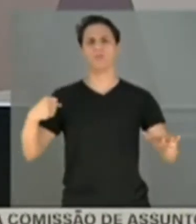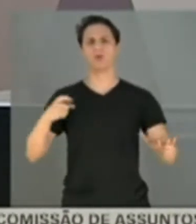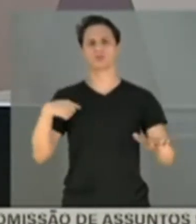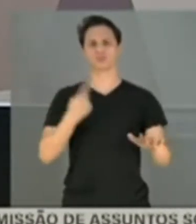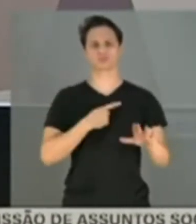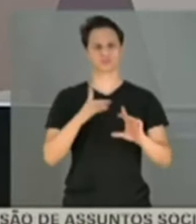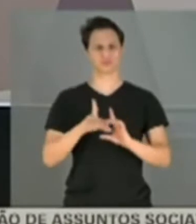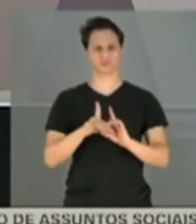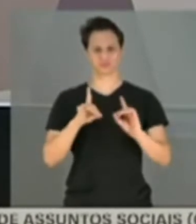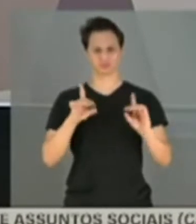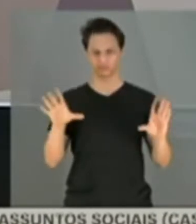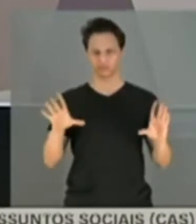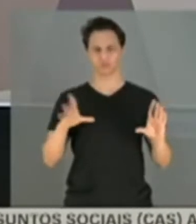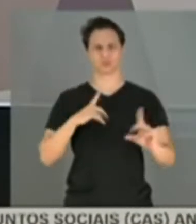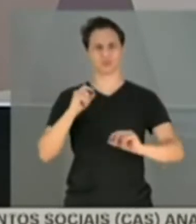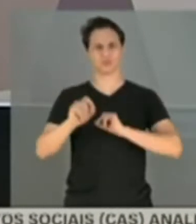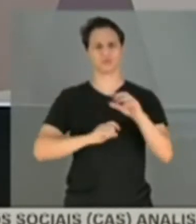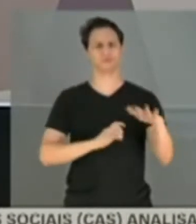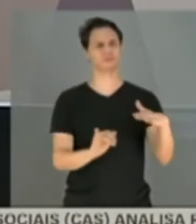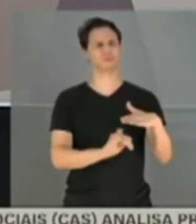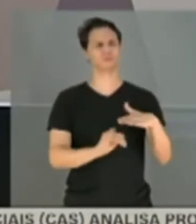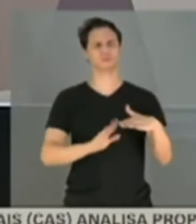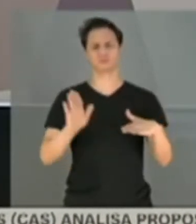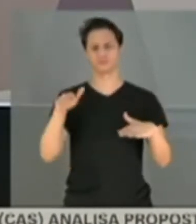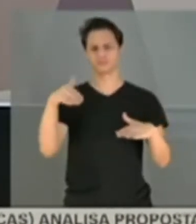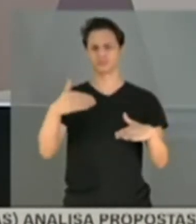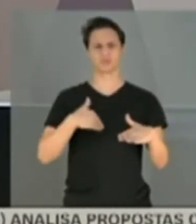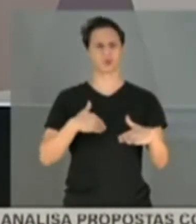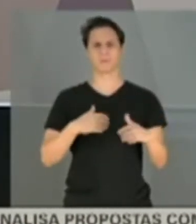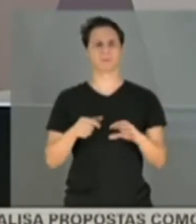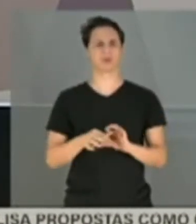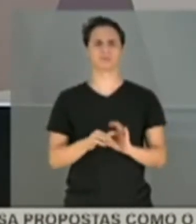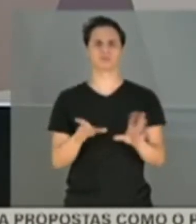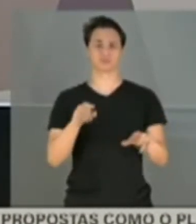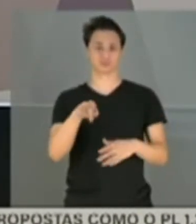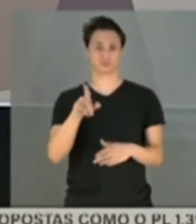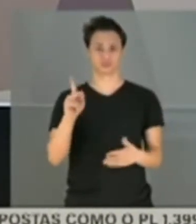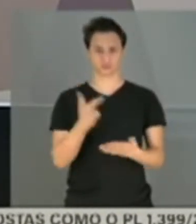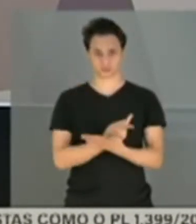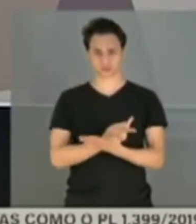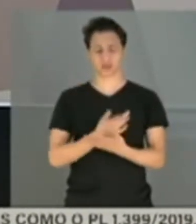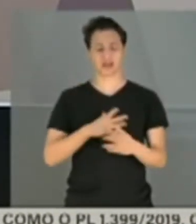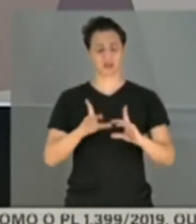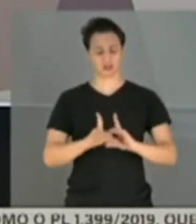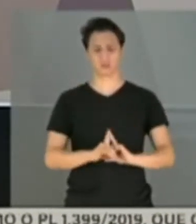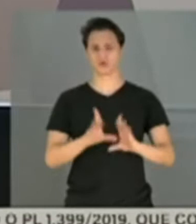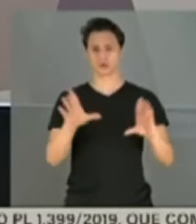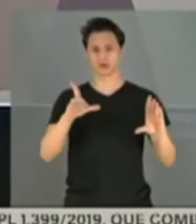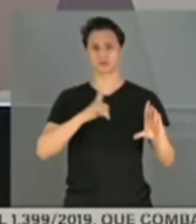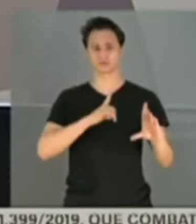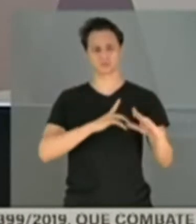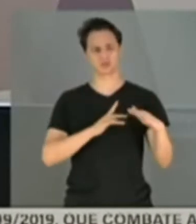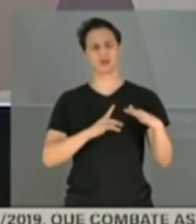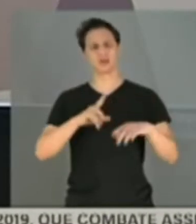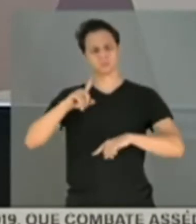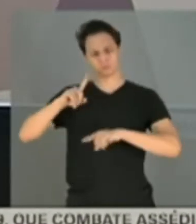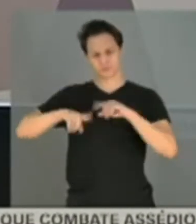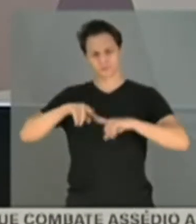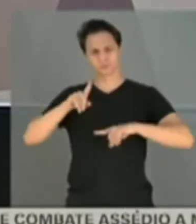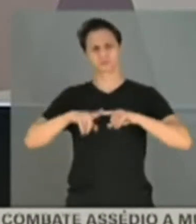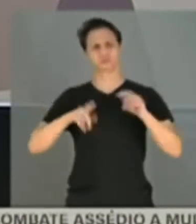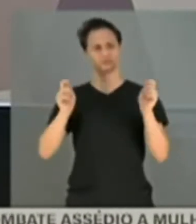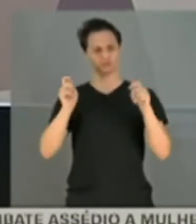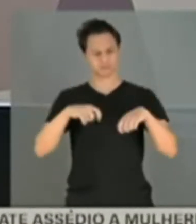instituições, Congresso à frente, não deixarão que isso aconteça. A democracia tem instrumentos para defender a